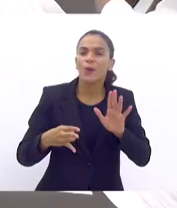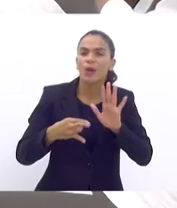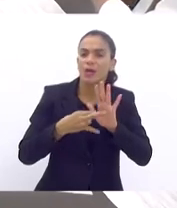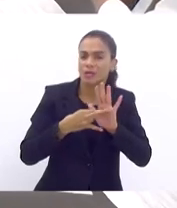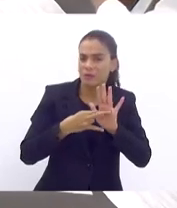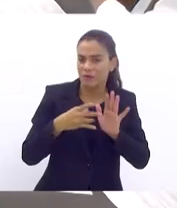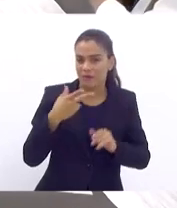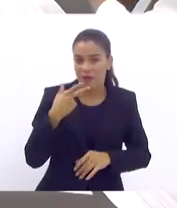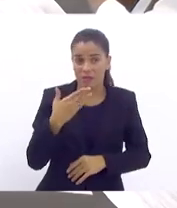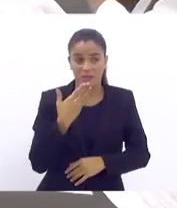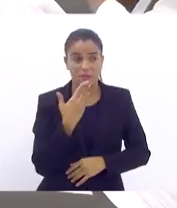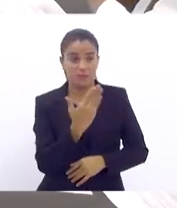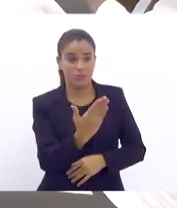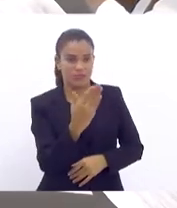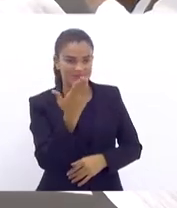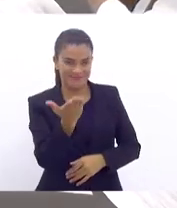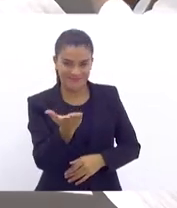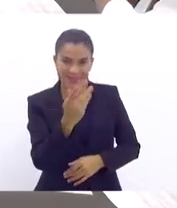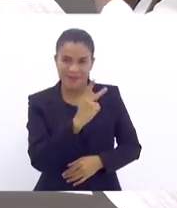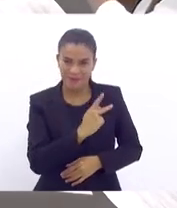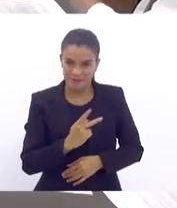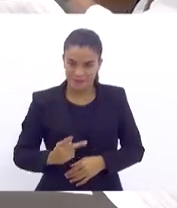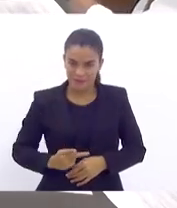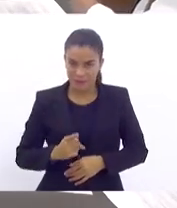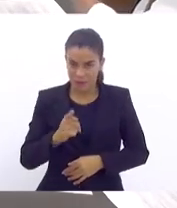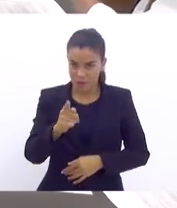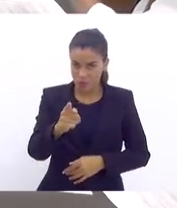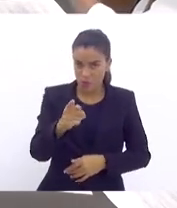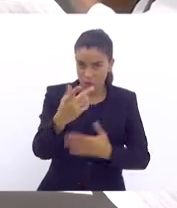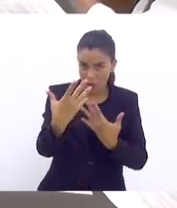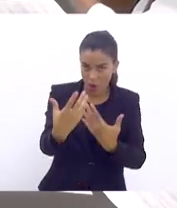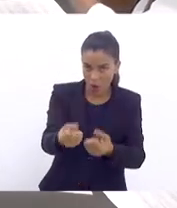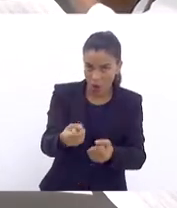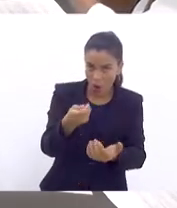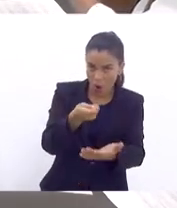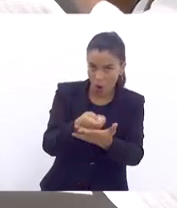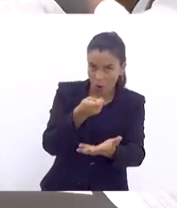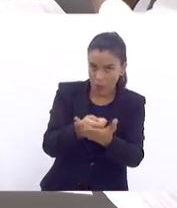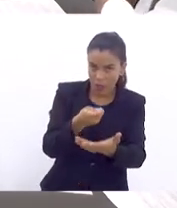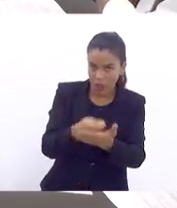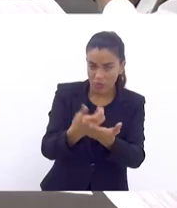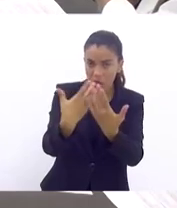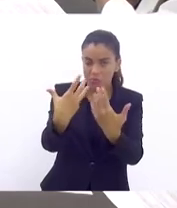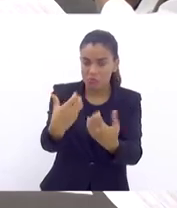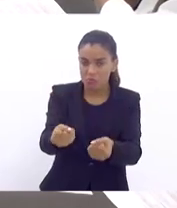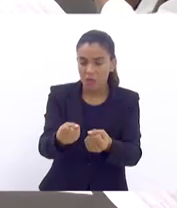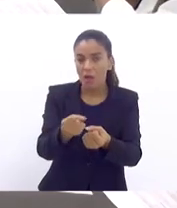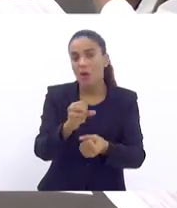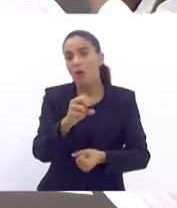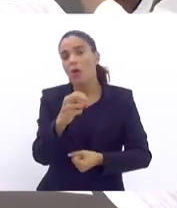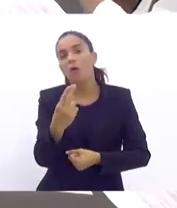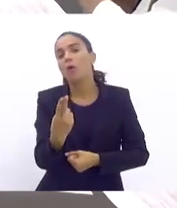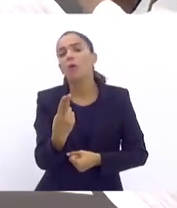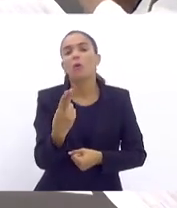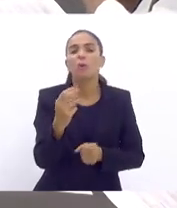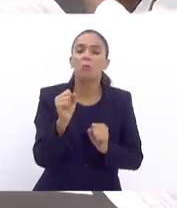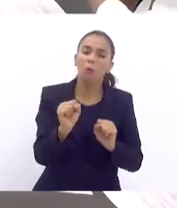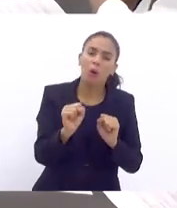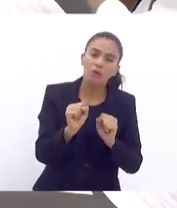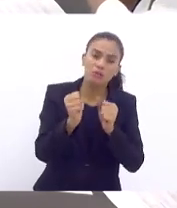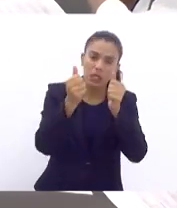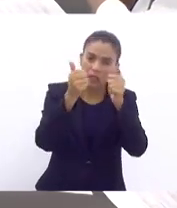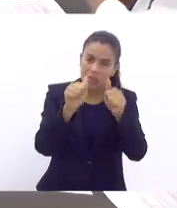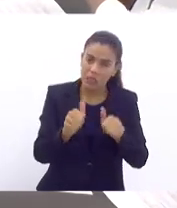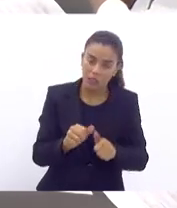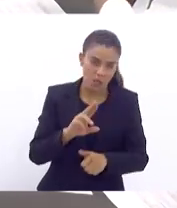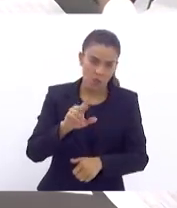o presidente no caso vossa excelência é obrigado a catar o pedido Ou é uma coisa que pode ser analisar